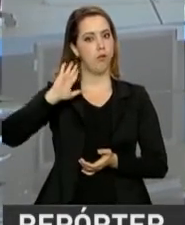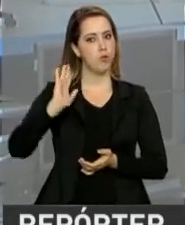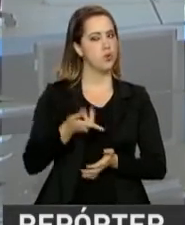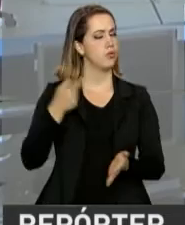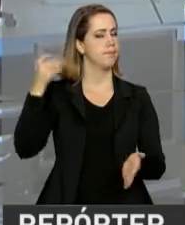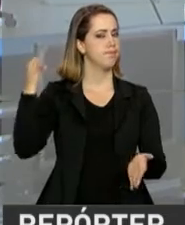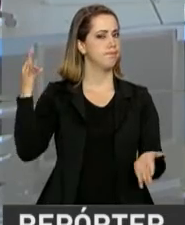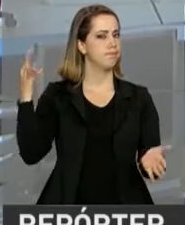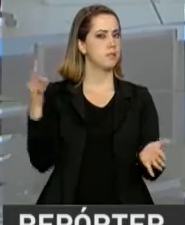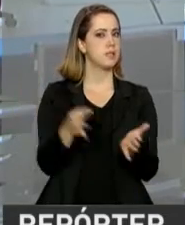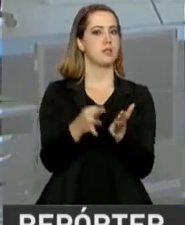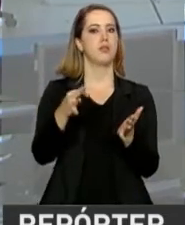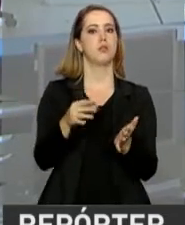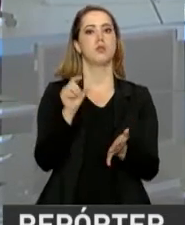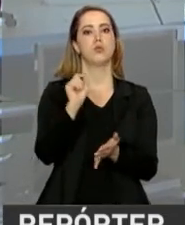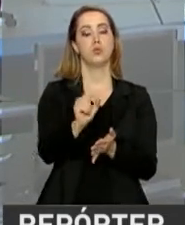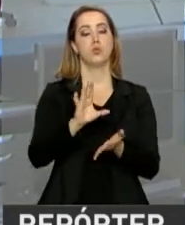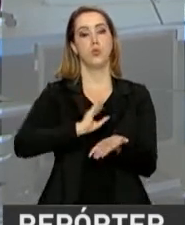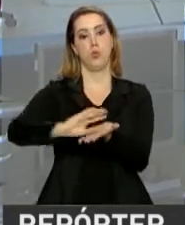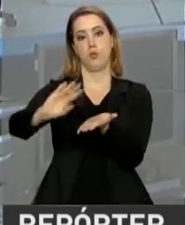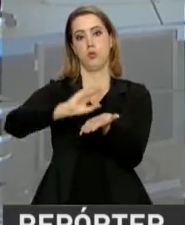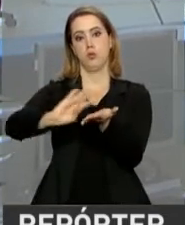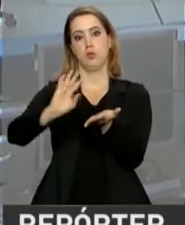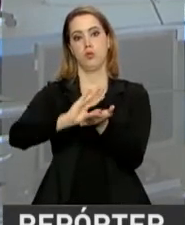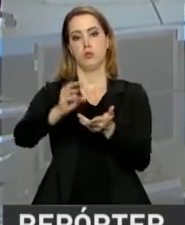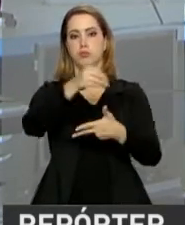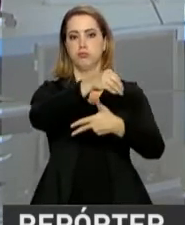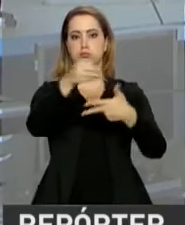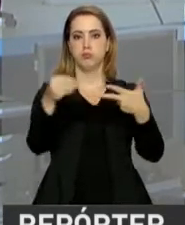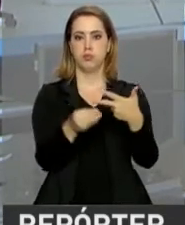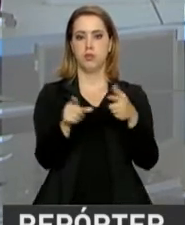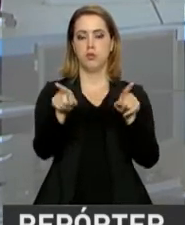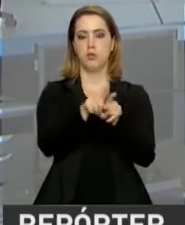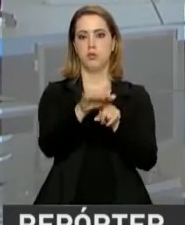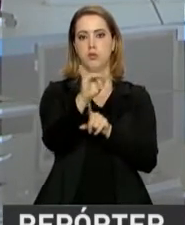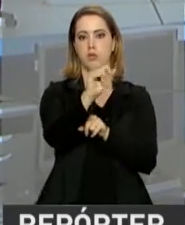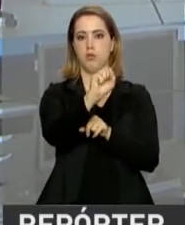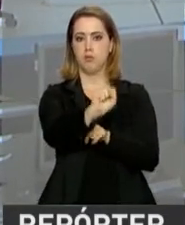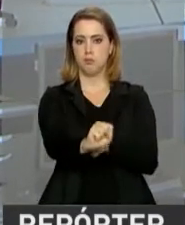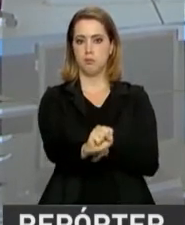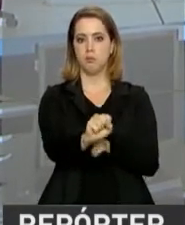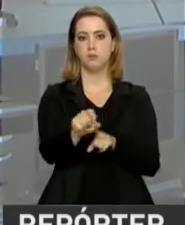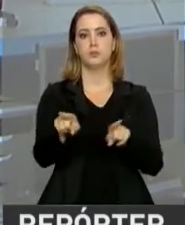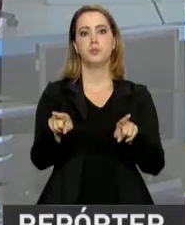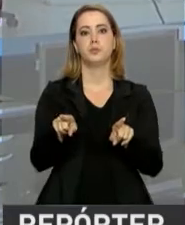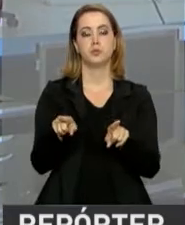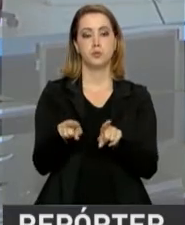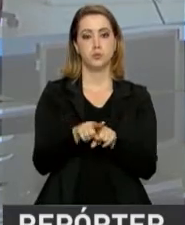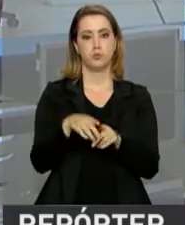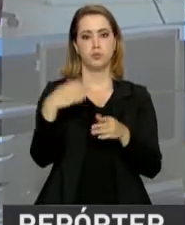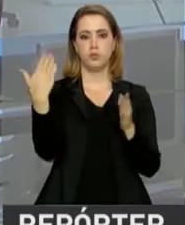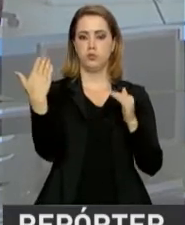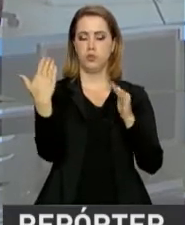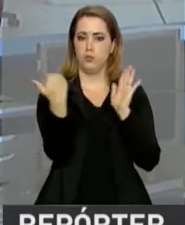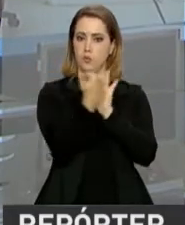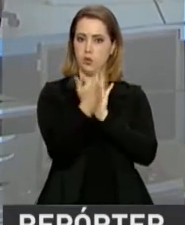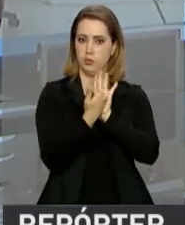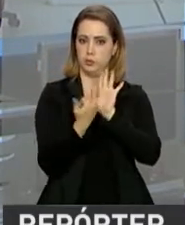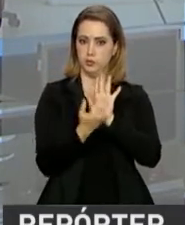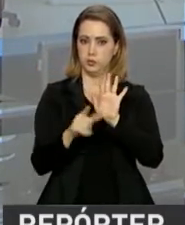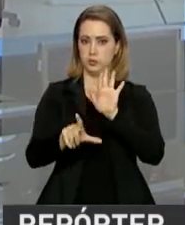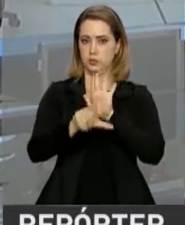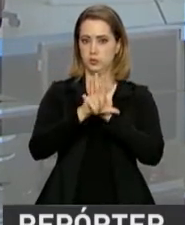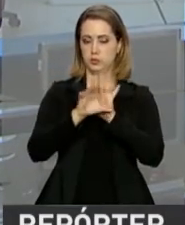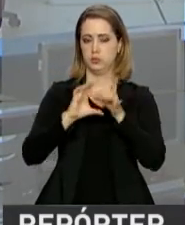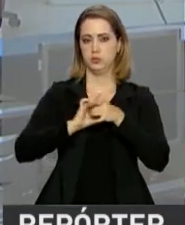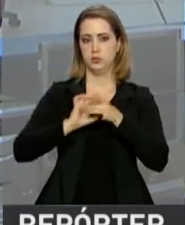para o financiamento estudantil fies e para a realização do exame nacional do ensino médio enem o projeto de lei que libera